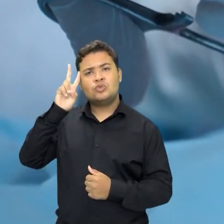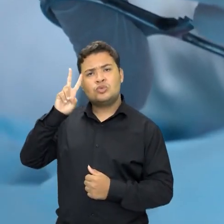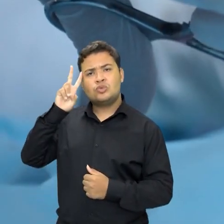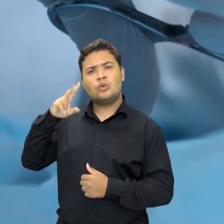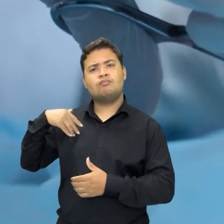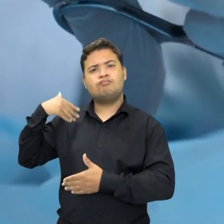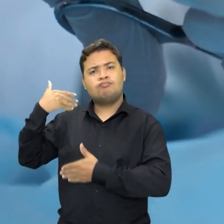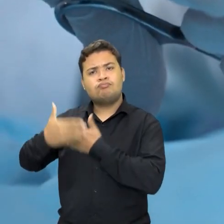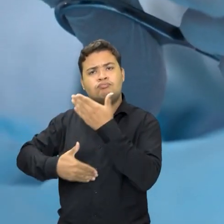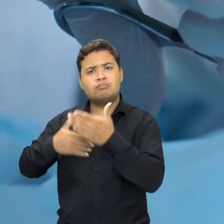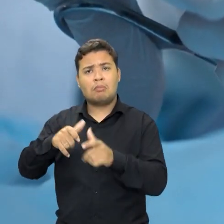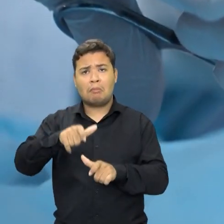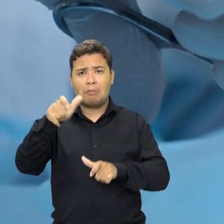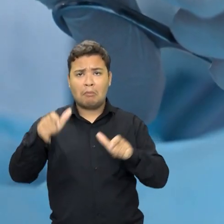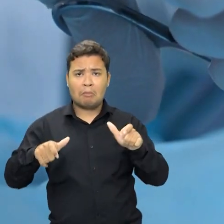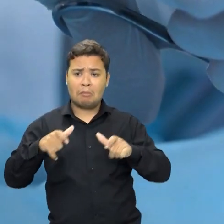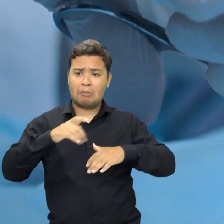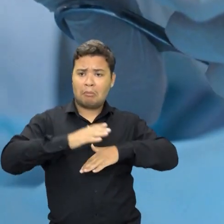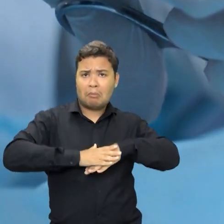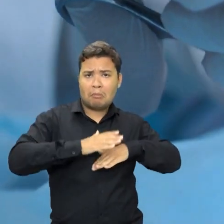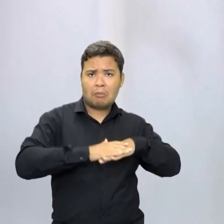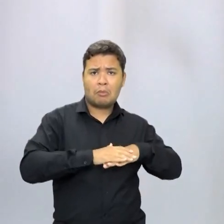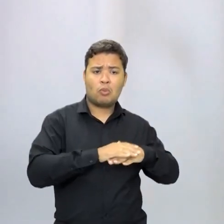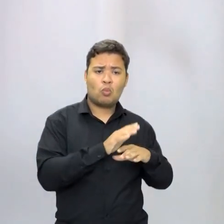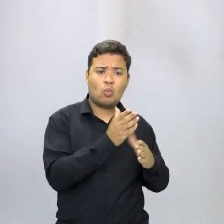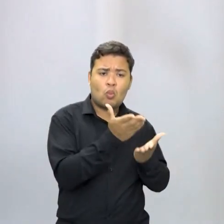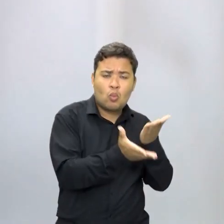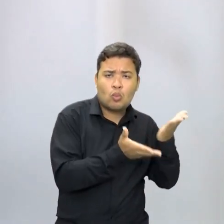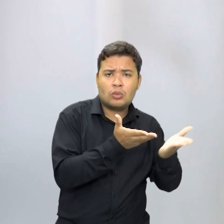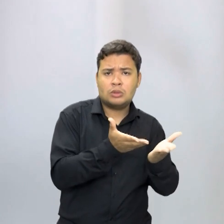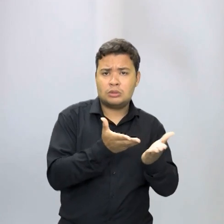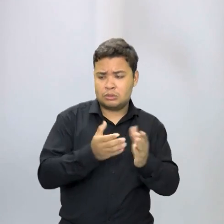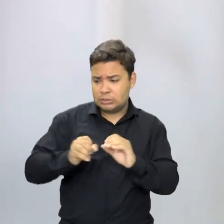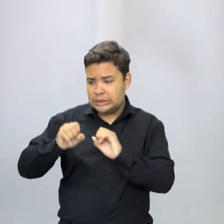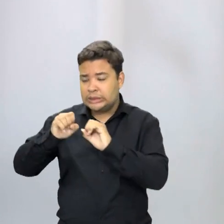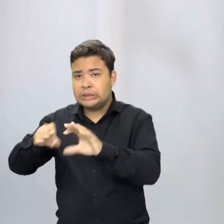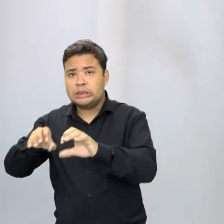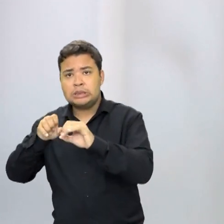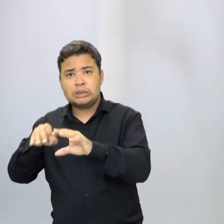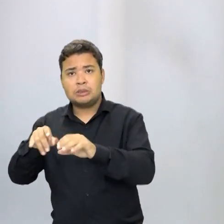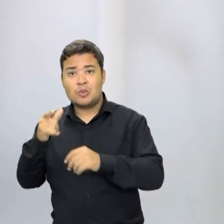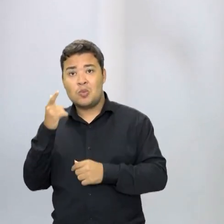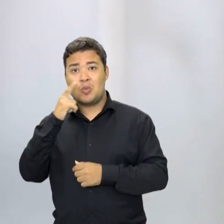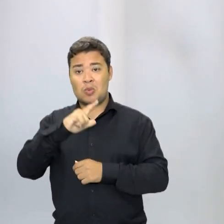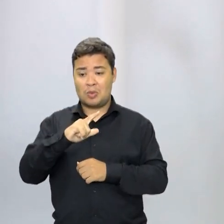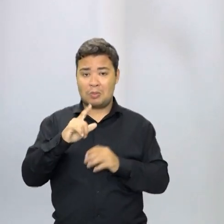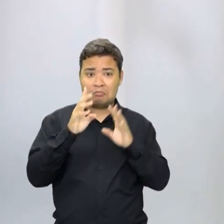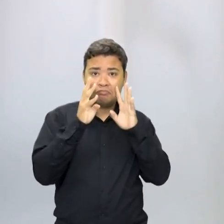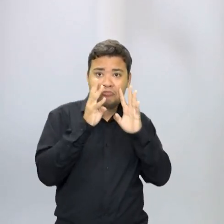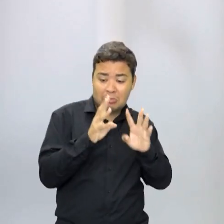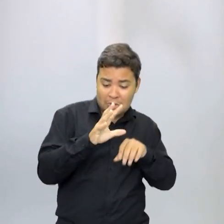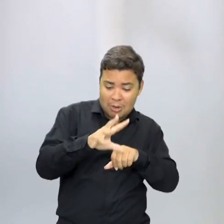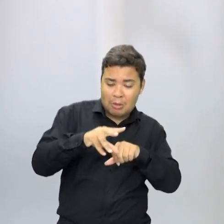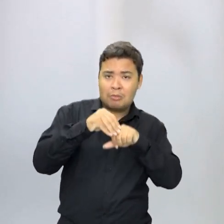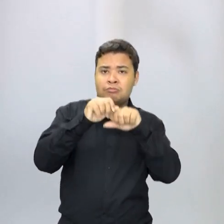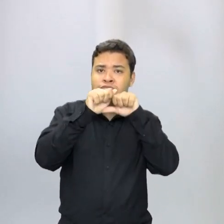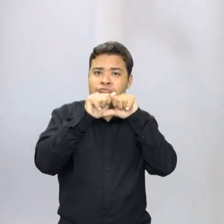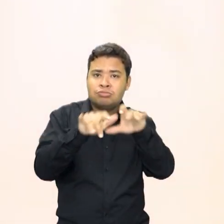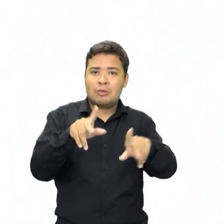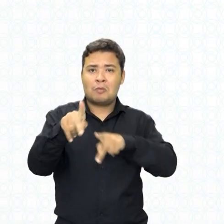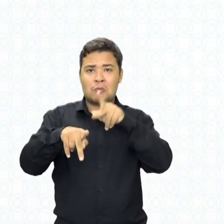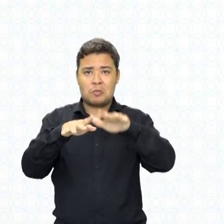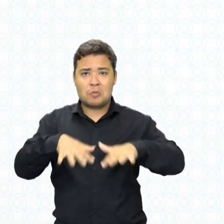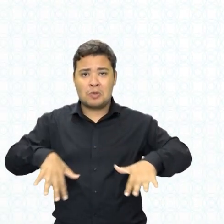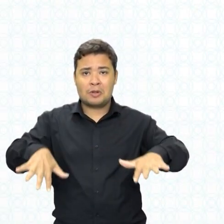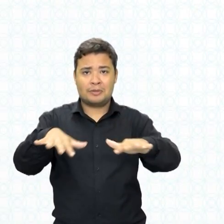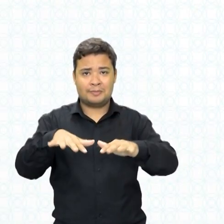Uma história construída por mãos que cuidam e ensinam só poderia resultar em atenção e conhecimento para toda a população.